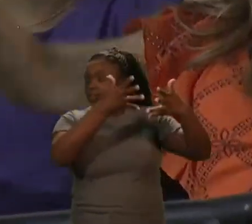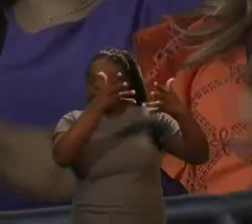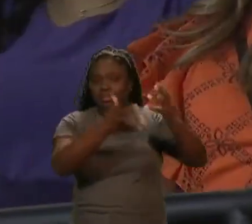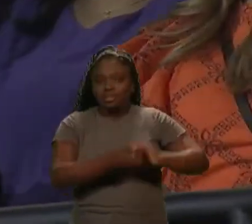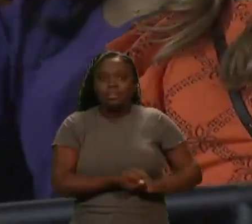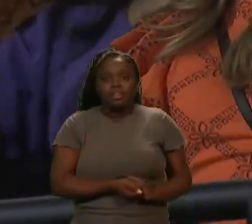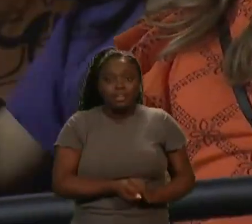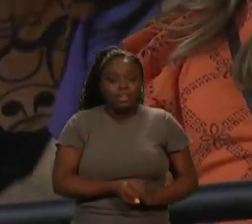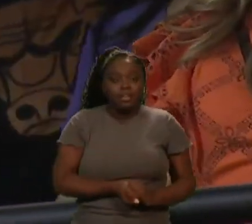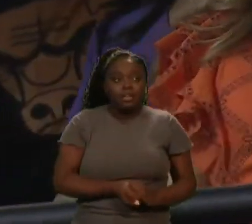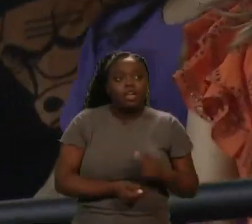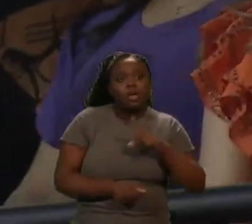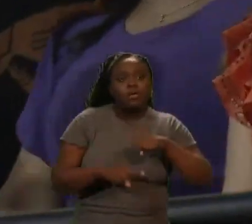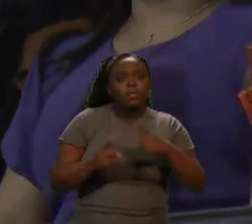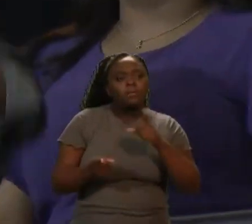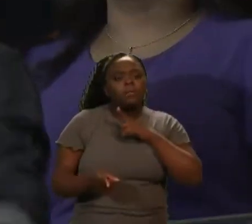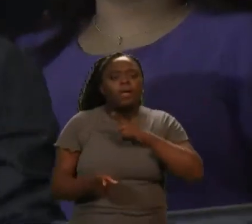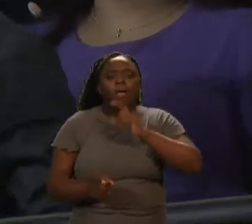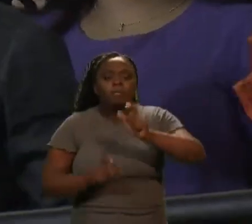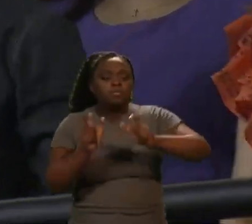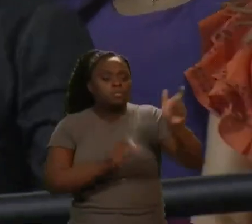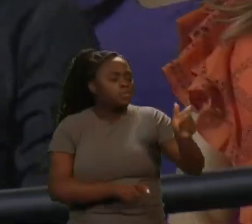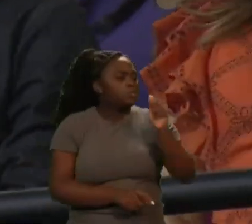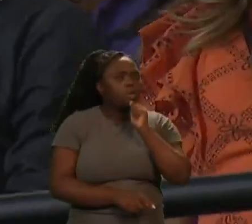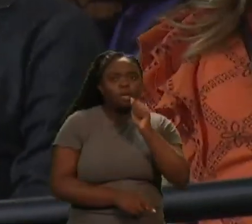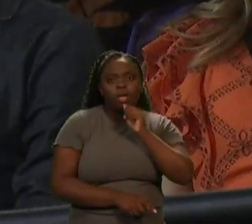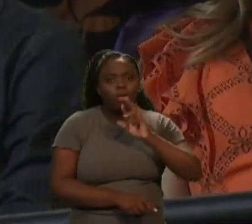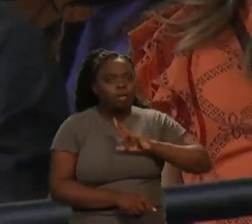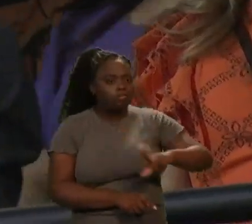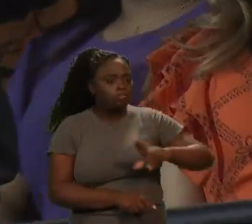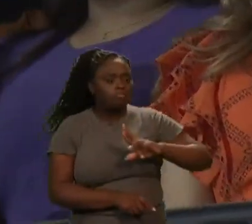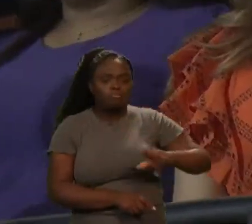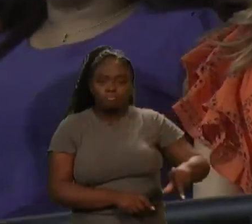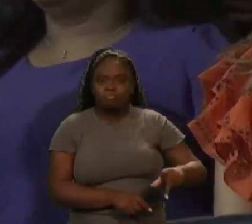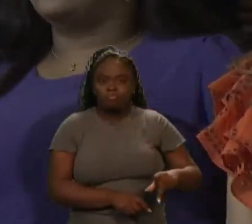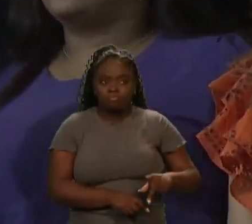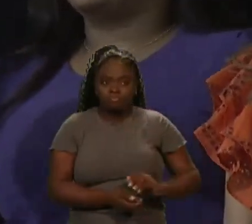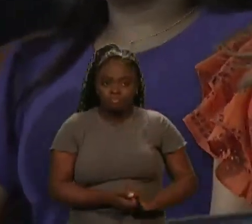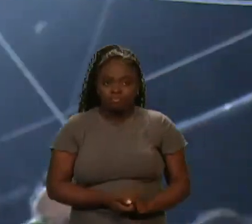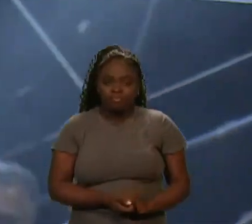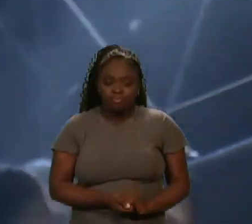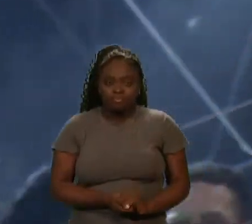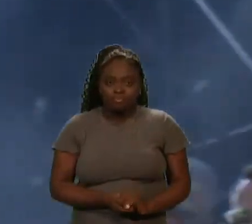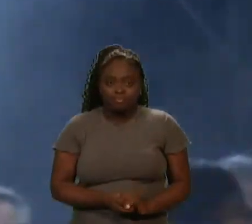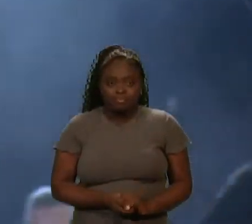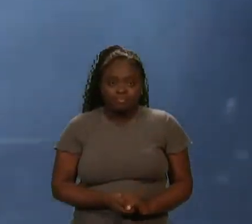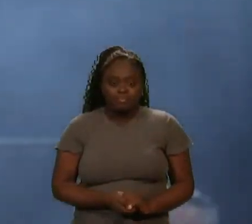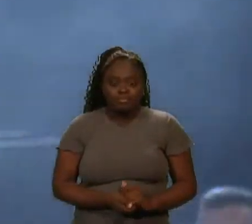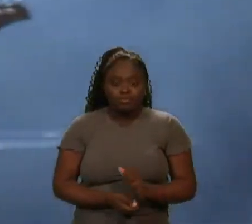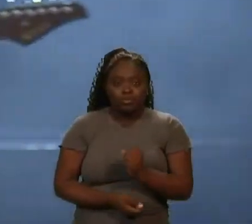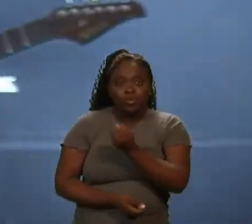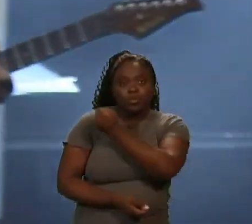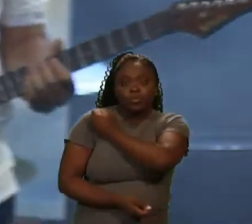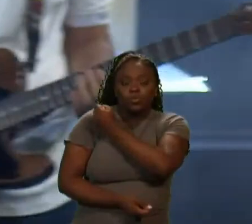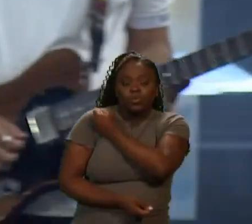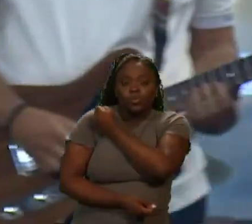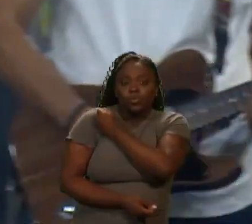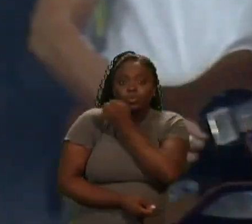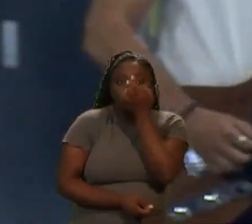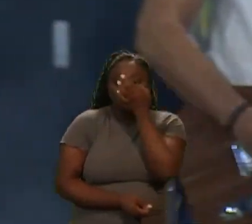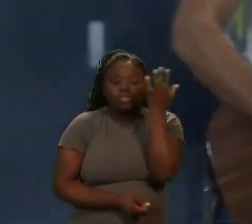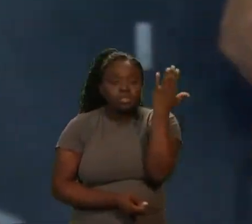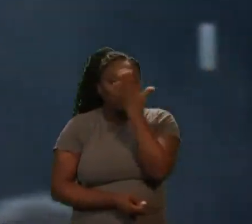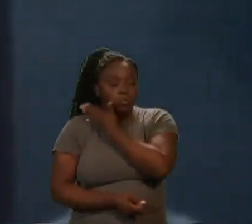você é avivado, mas tem muitas outras pessoas que ainda não são. Você concorda com isso? E gente, o número de testemunhos que eu, a Ju e o Léo